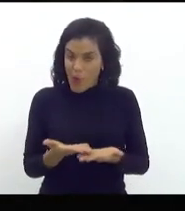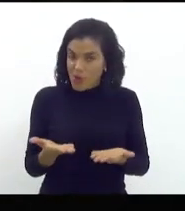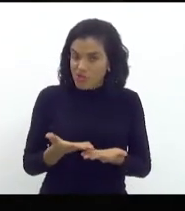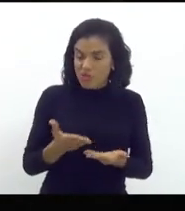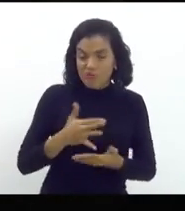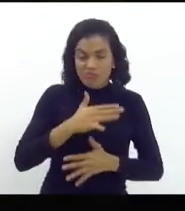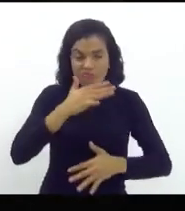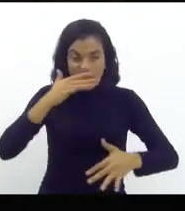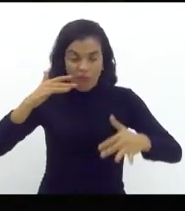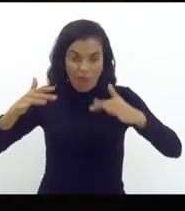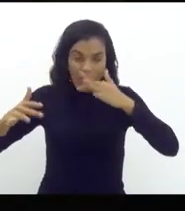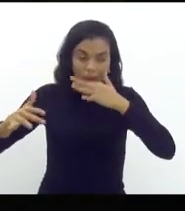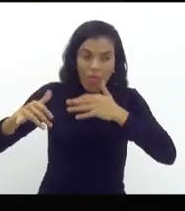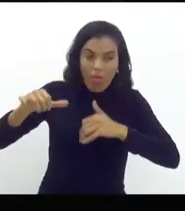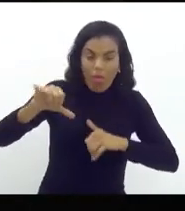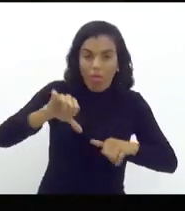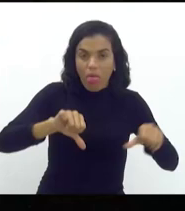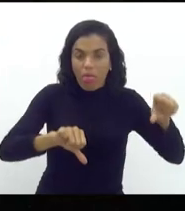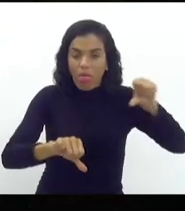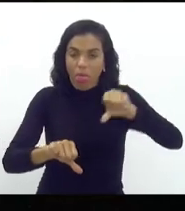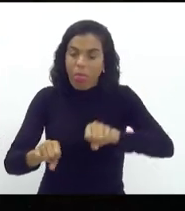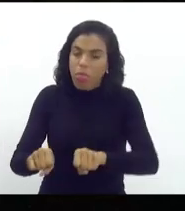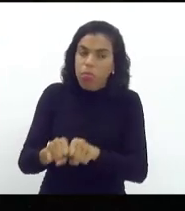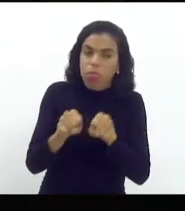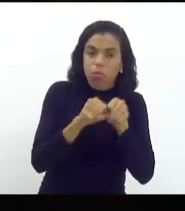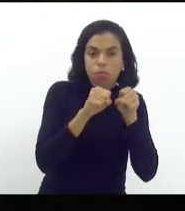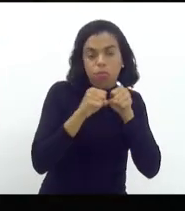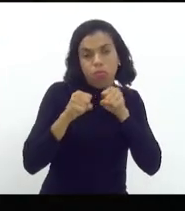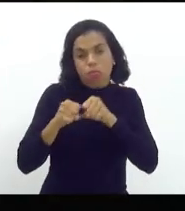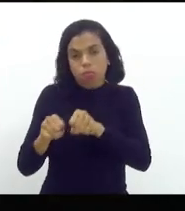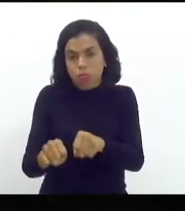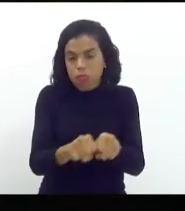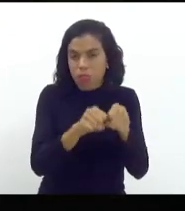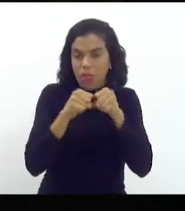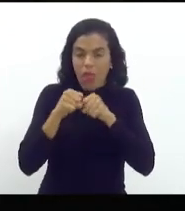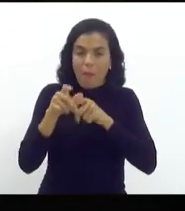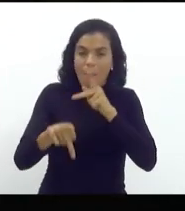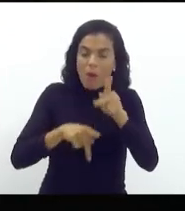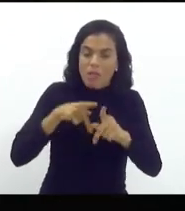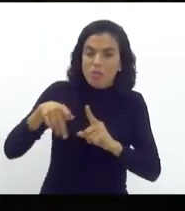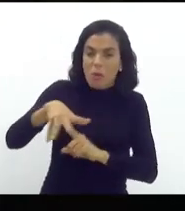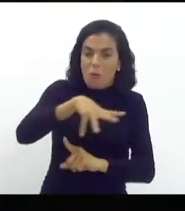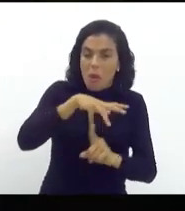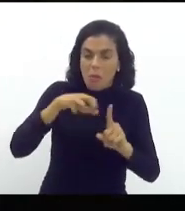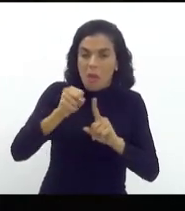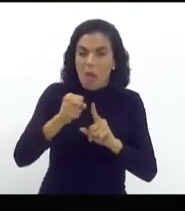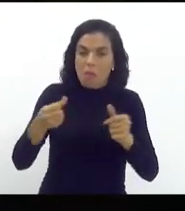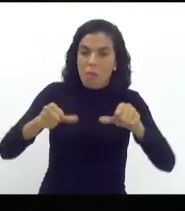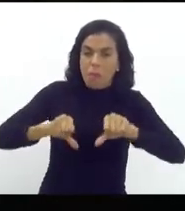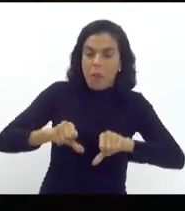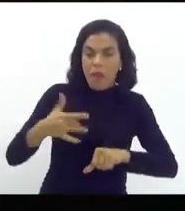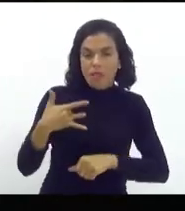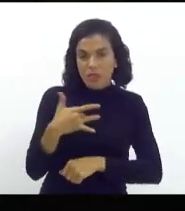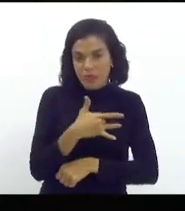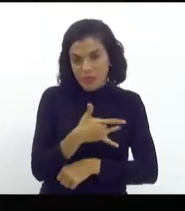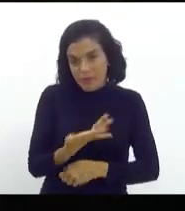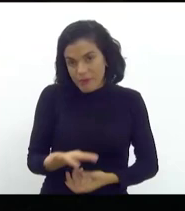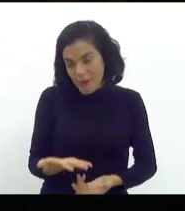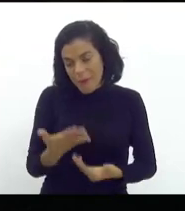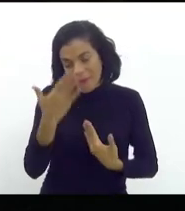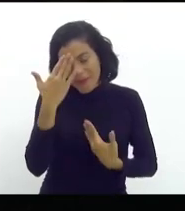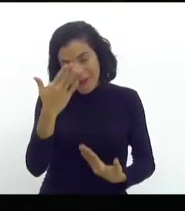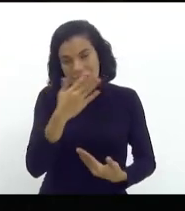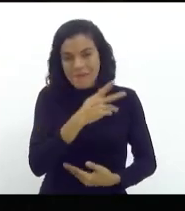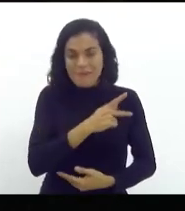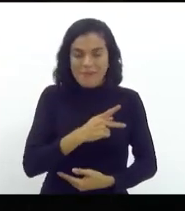esperando na cidade cada vez mais prejudicas a população é o meio ambiente e não faz bem a nossa saúde Obrigado meu presidente